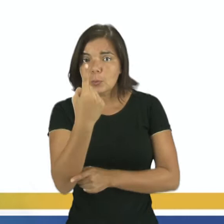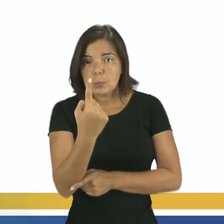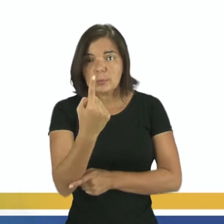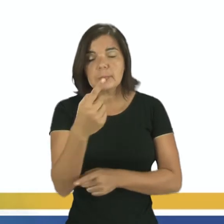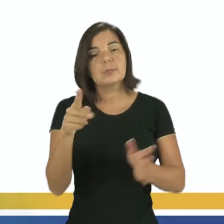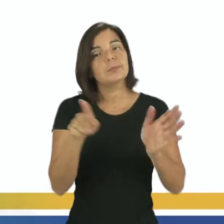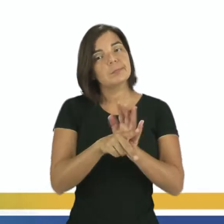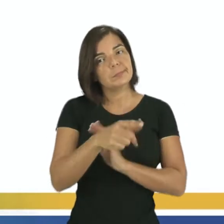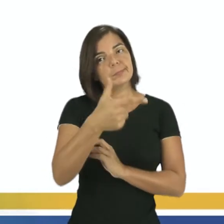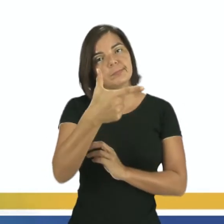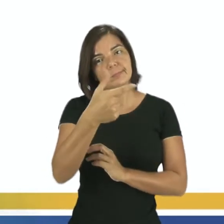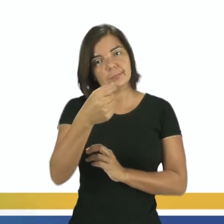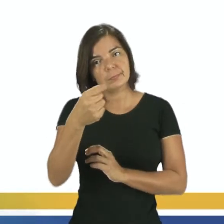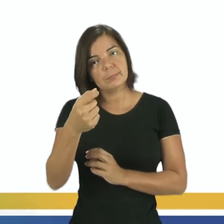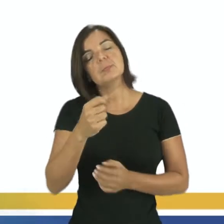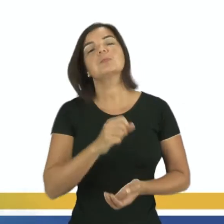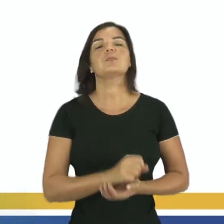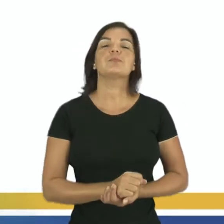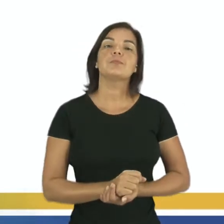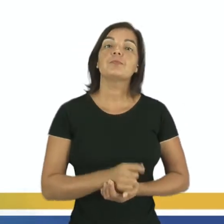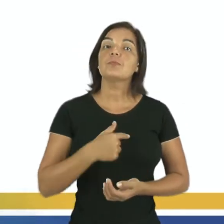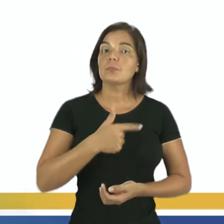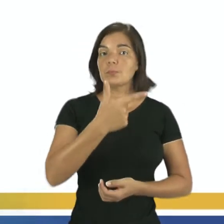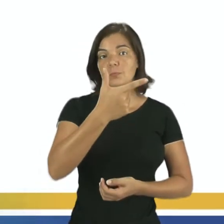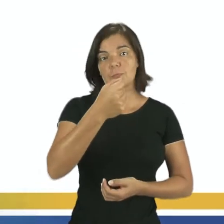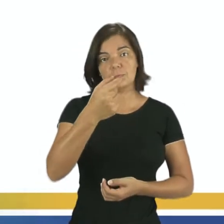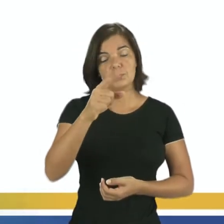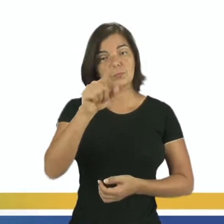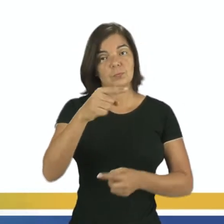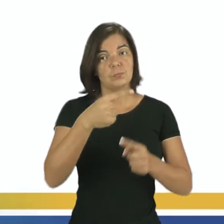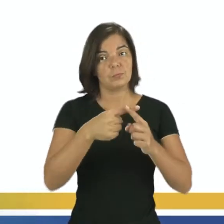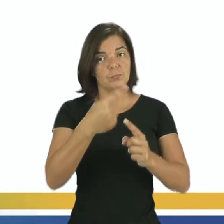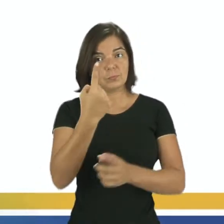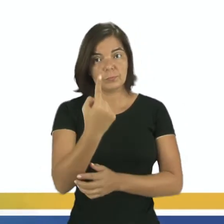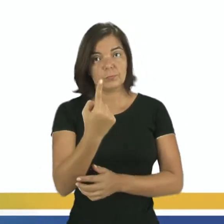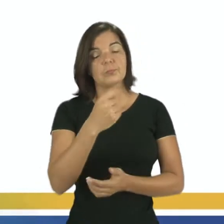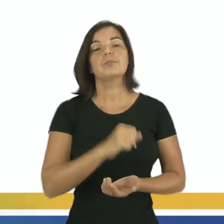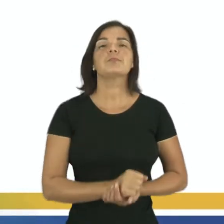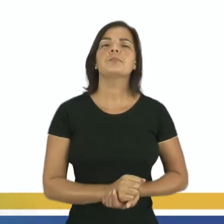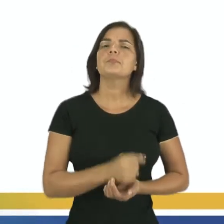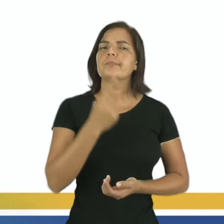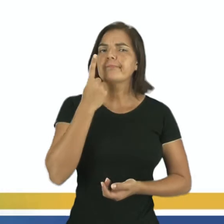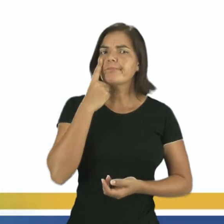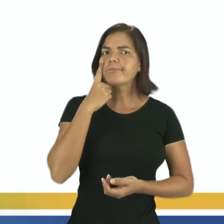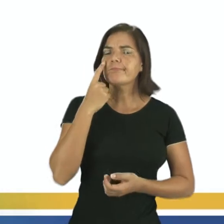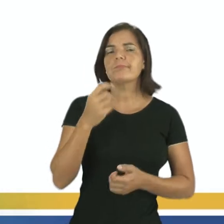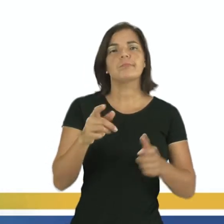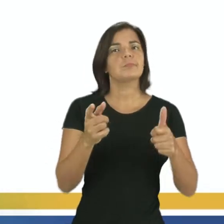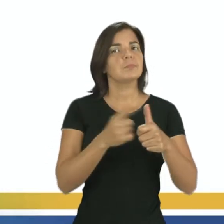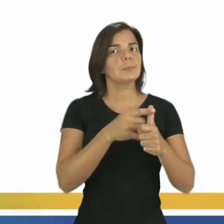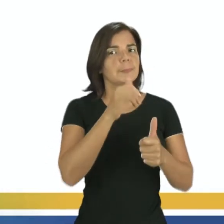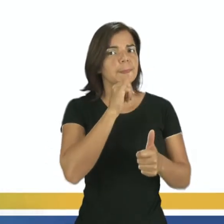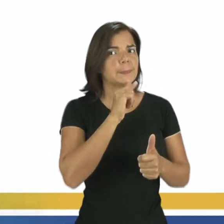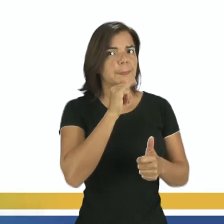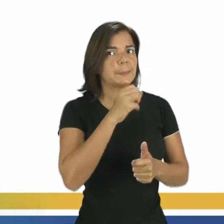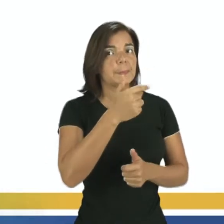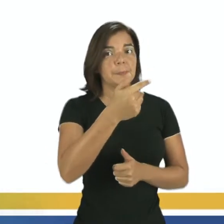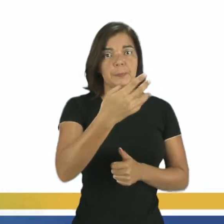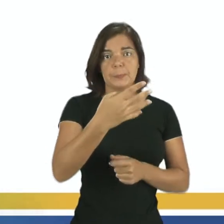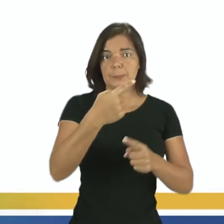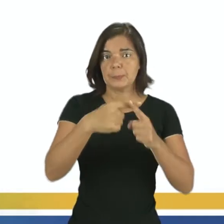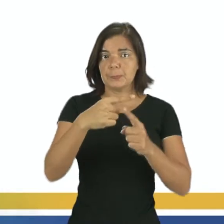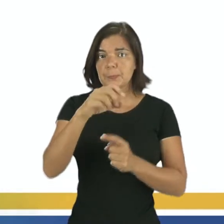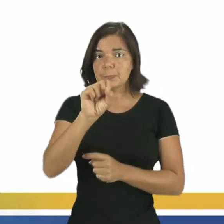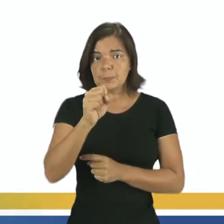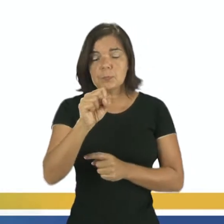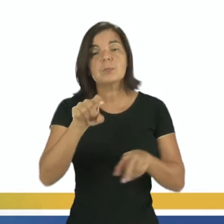O próprio 200. Então eu falo que o 200 é múltiplo de 1. Então repare que no primeiro exemplo, 24 é múltiplo de 8,